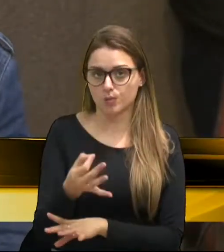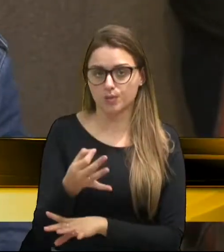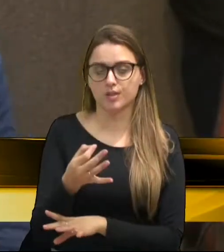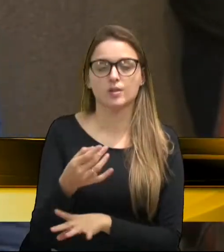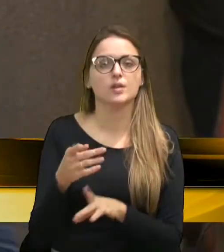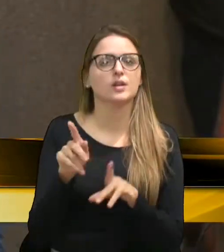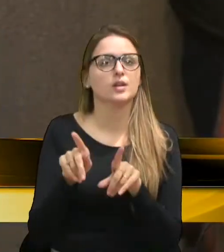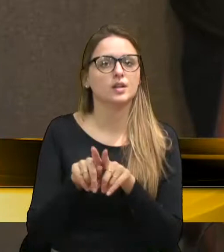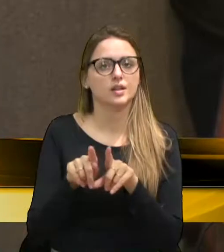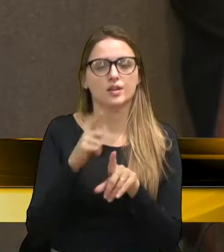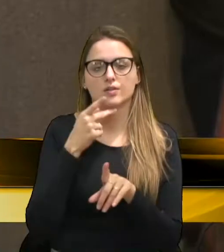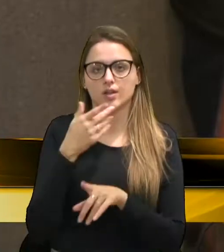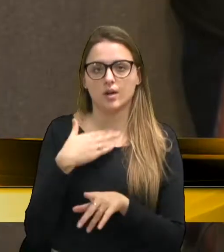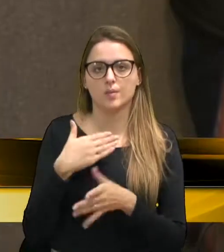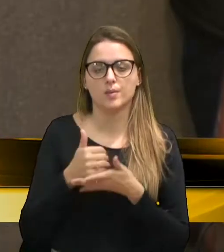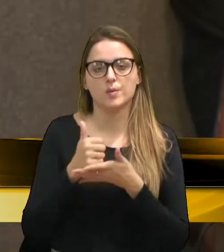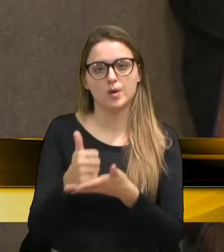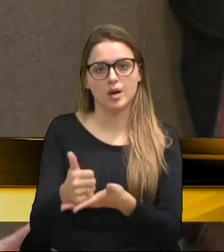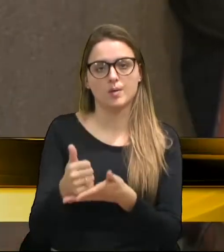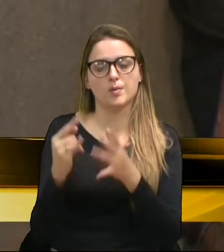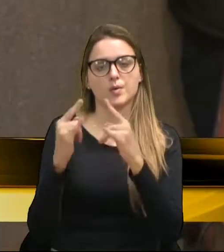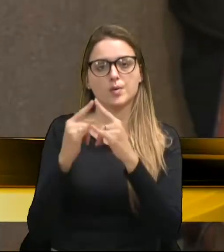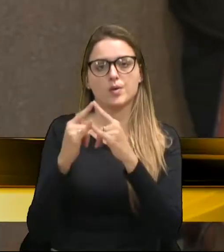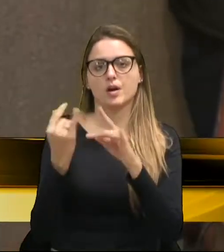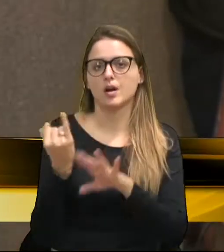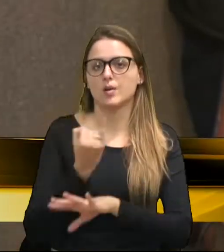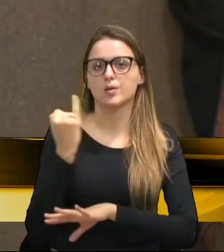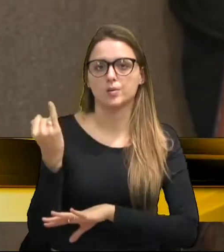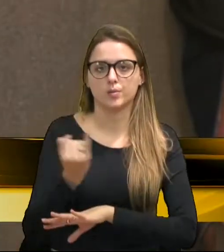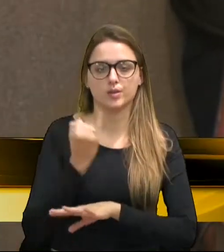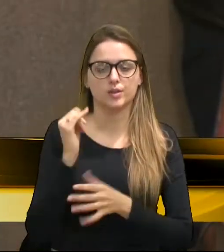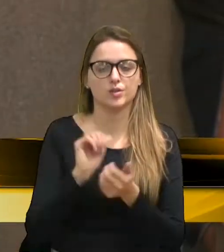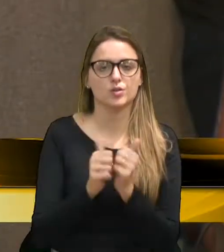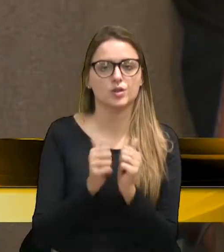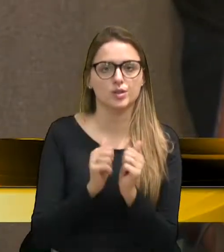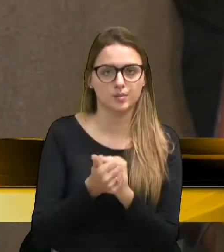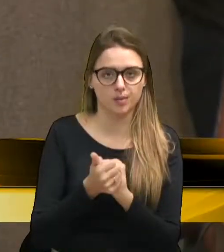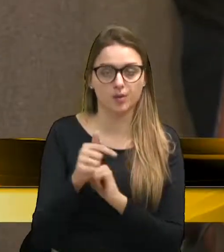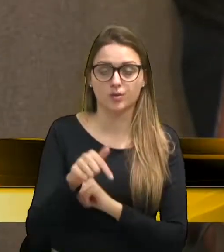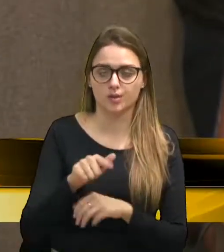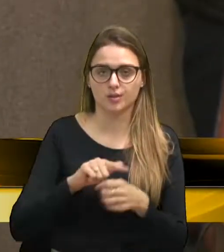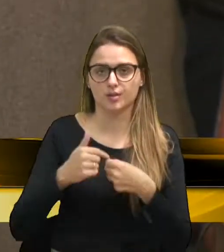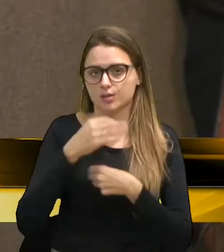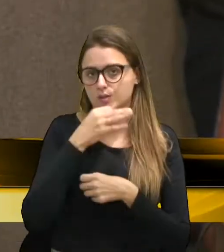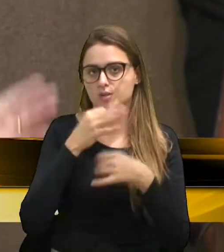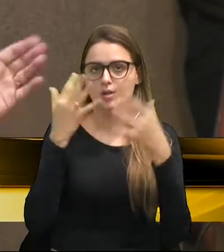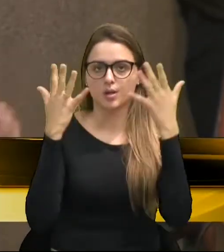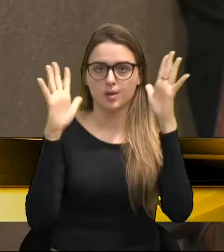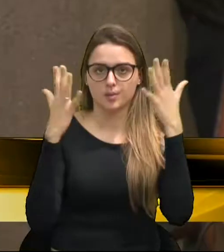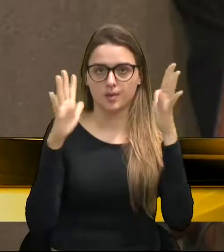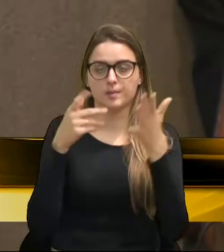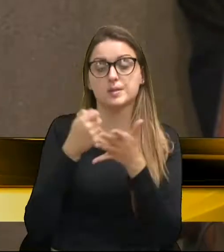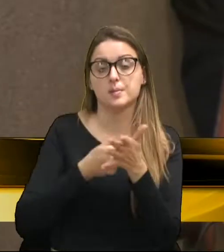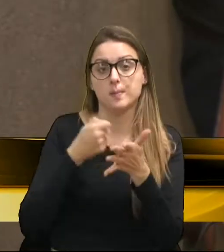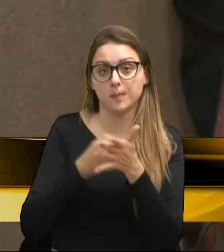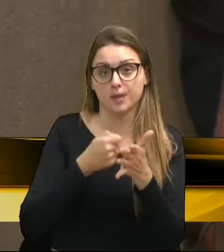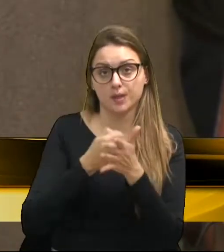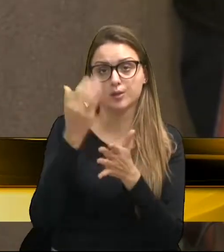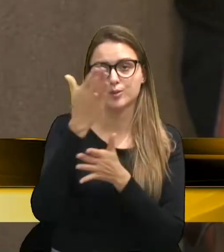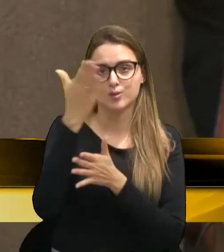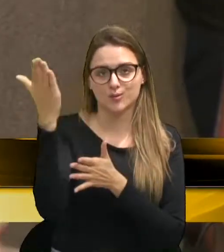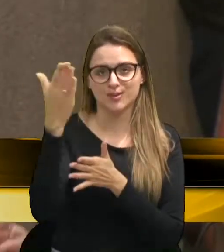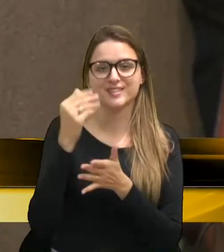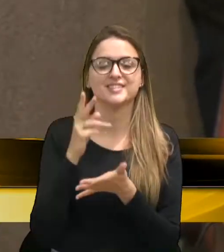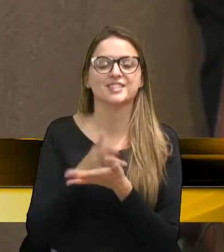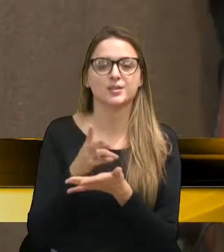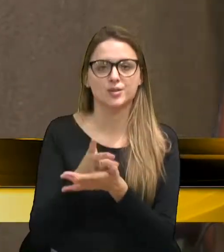aqui registrado todo o meu apoio a esse importante esporte em nossa cidade. Parabéns pela luta de vocês, continuem